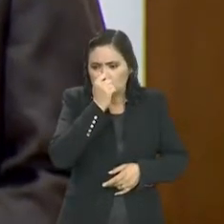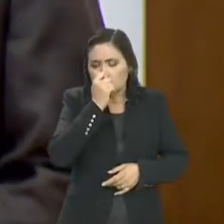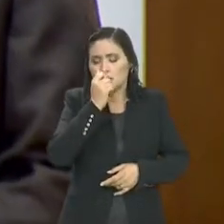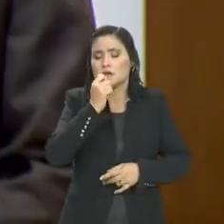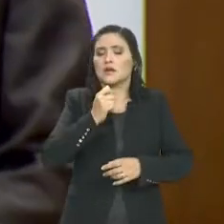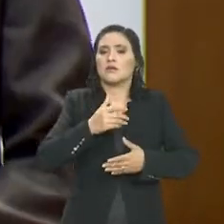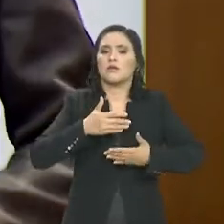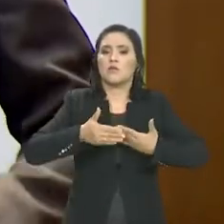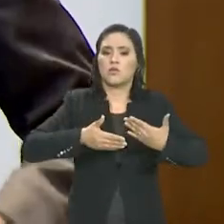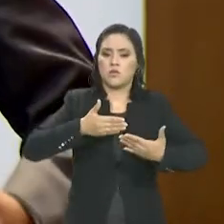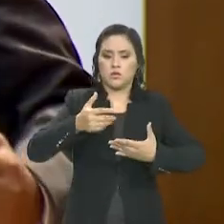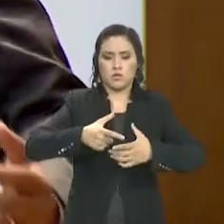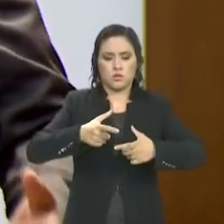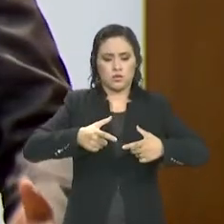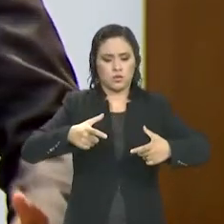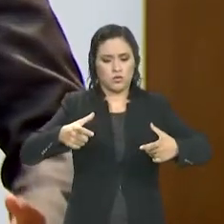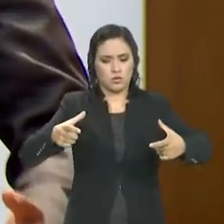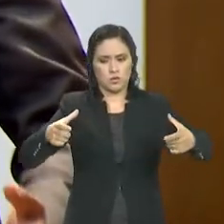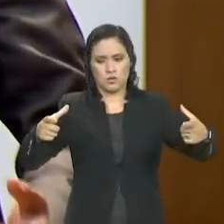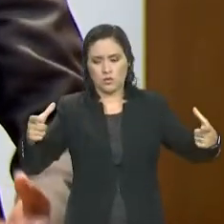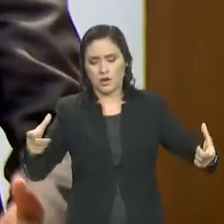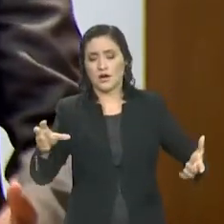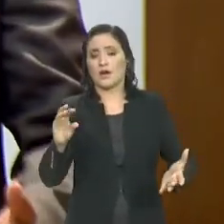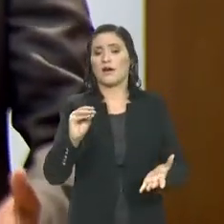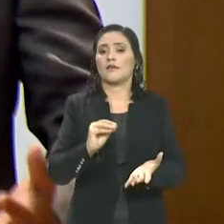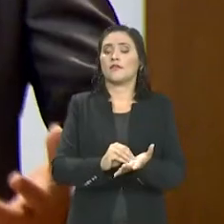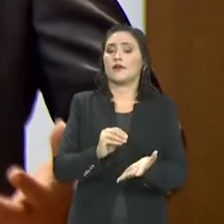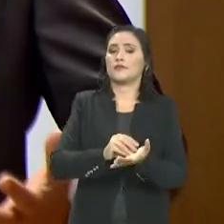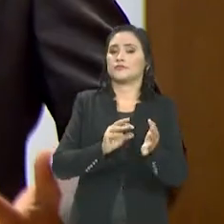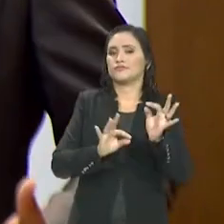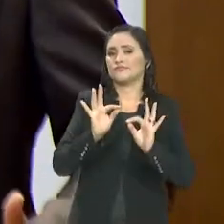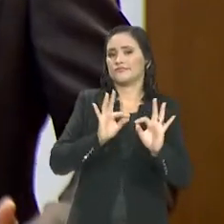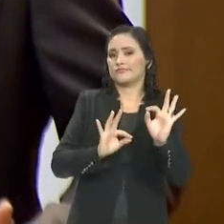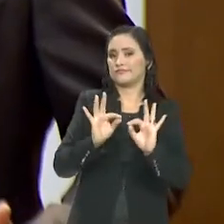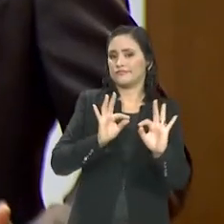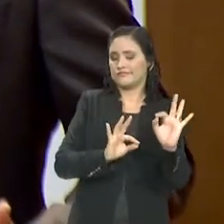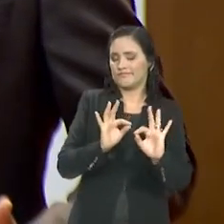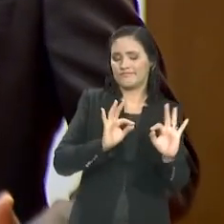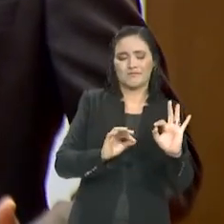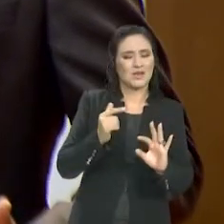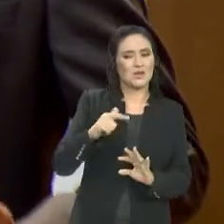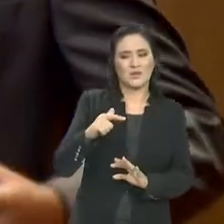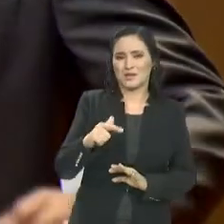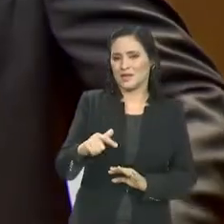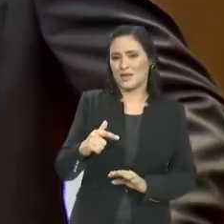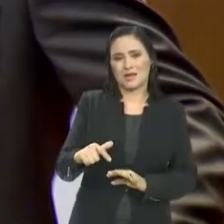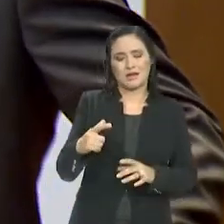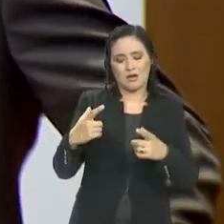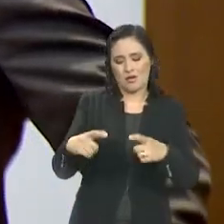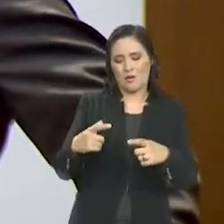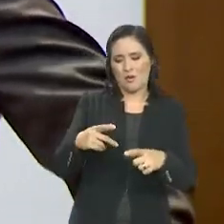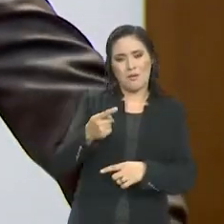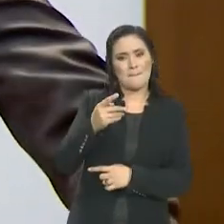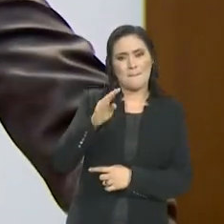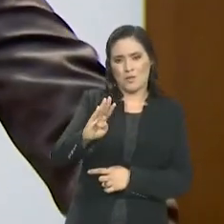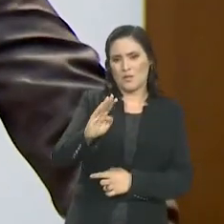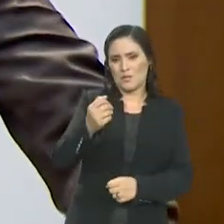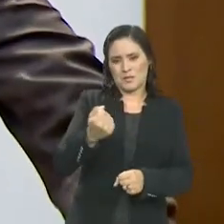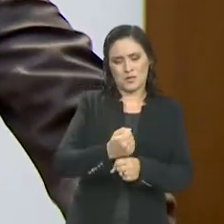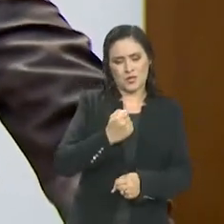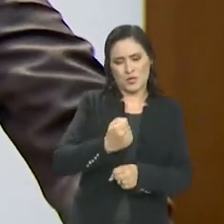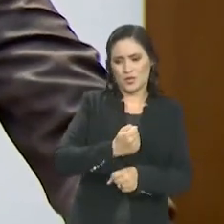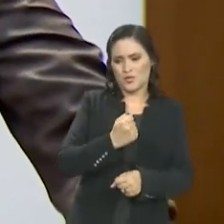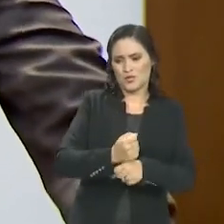cresceu de maneira desordenada, não reservou área pública para poder se construir uma praça,